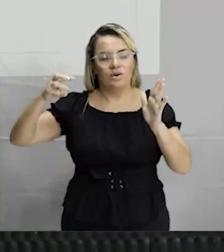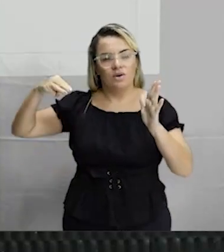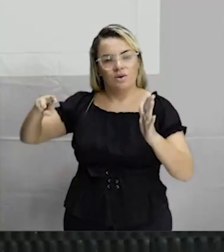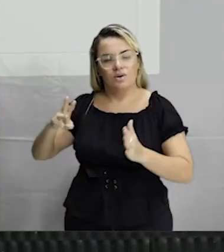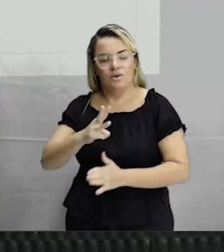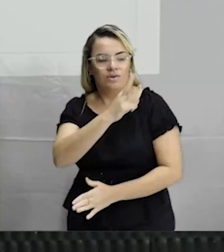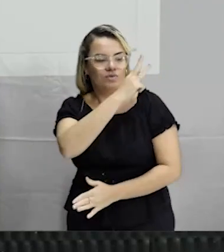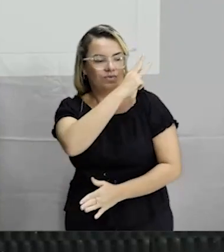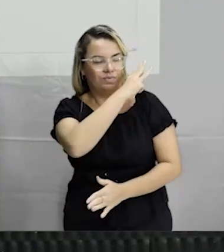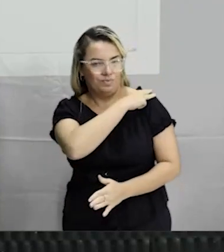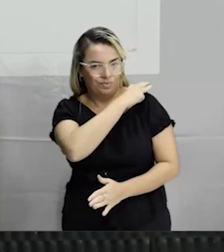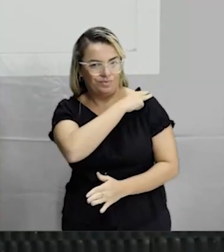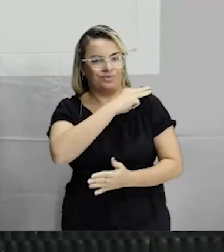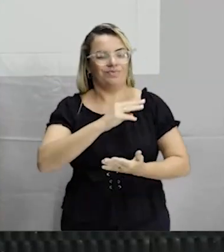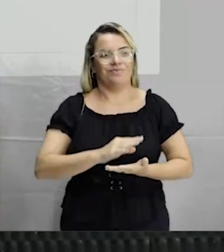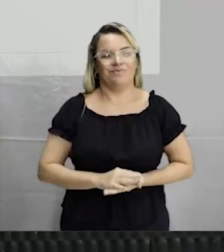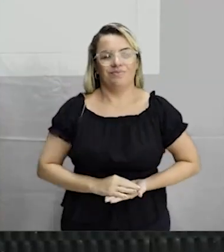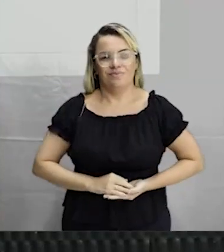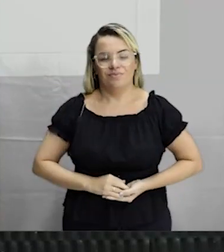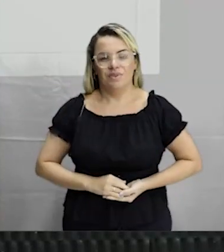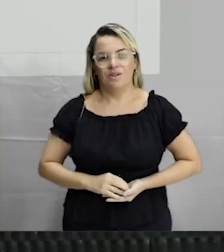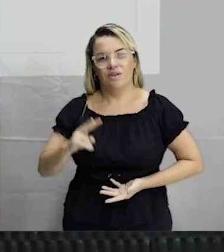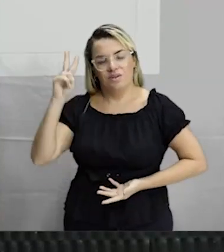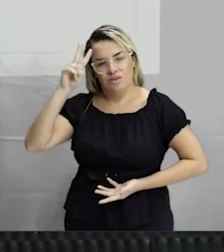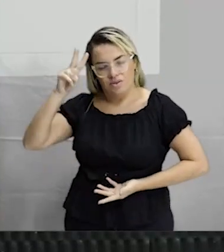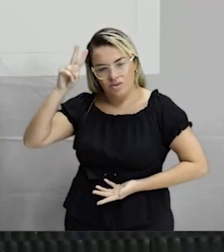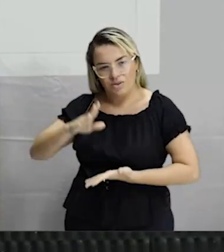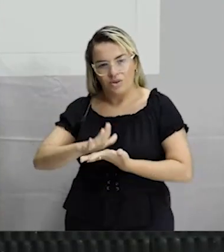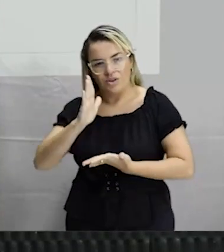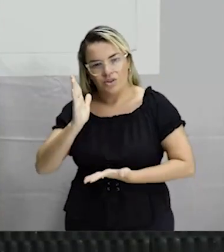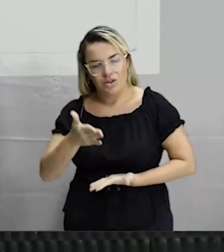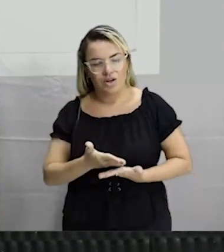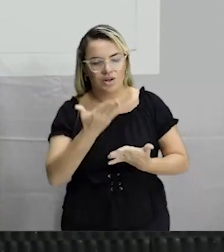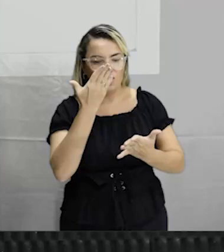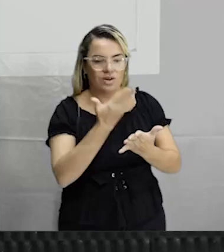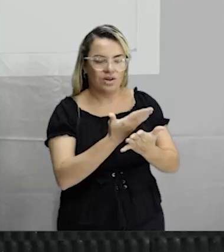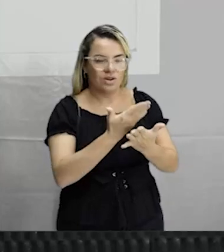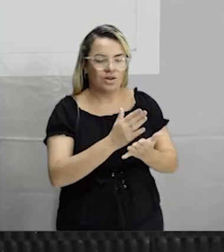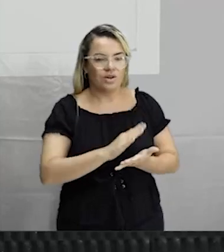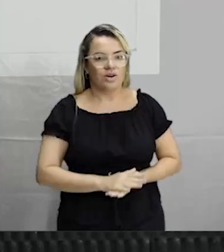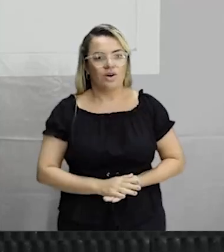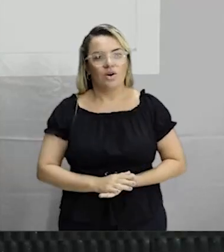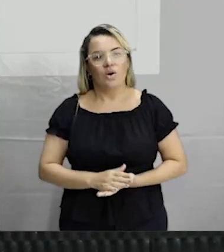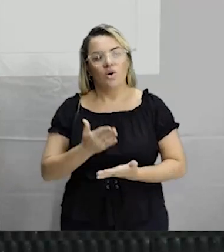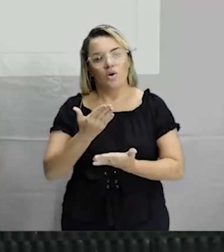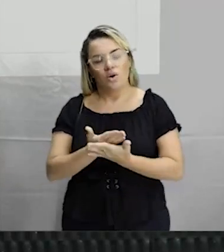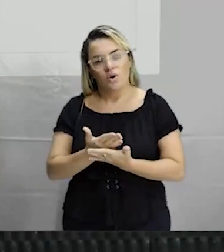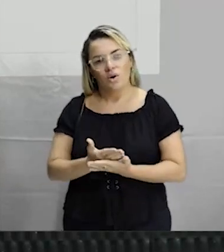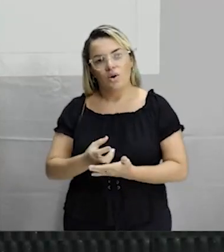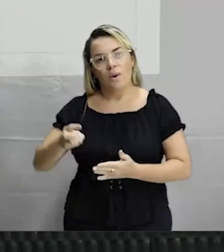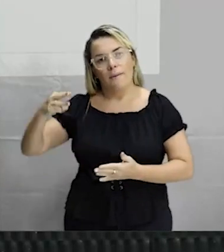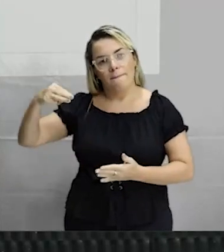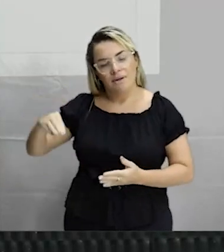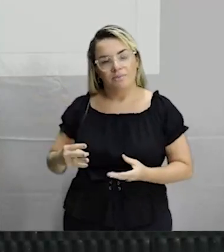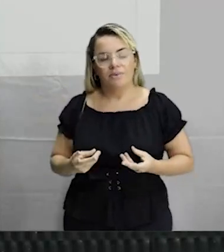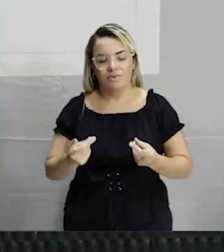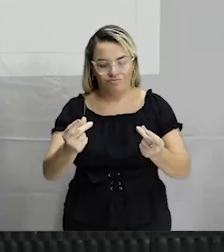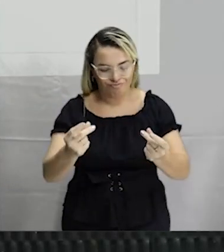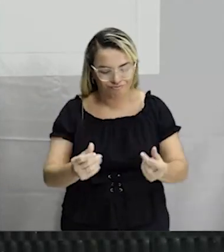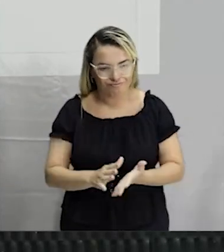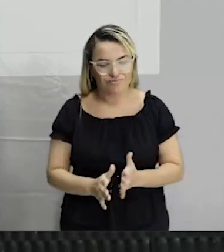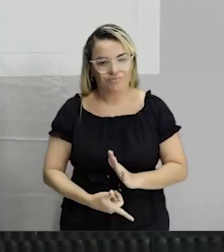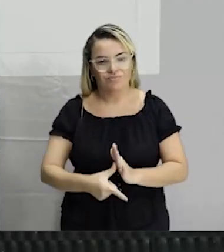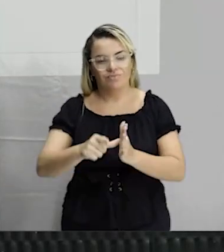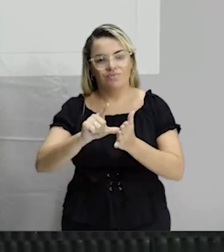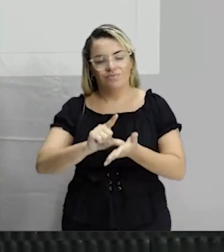terceira série do ensino médio. Só lembrando que a gente está fazendo estudo de matemática financeira, né? E na última aula nós